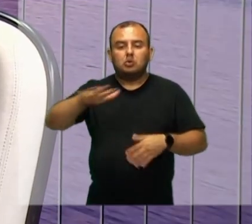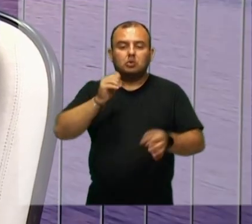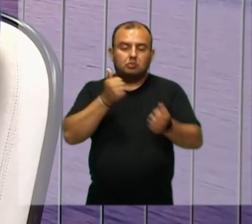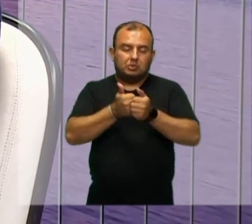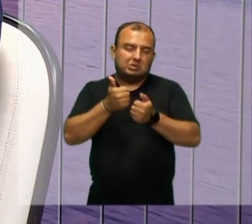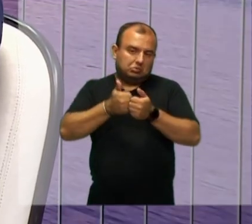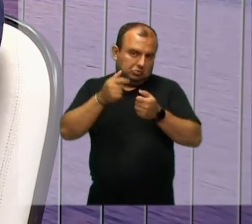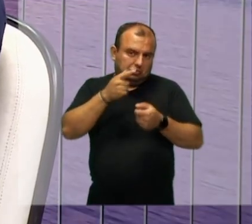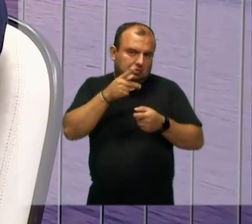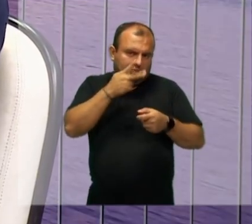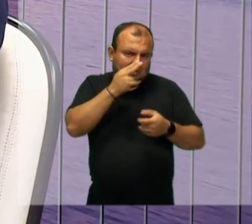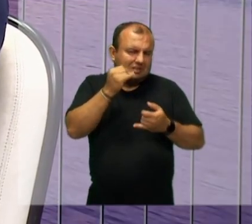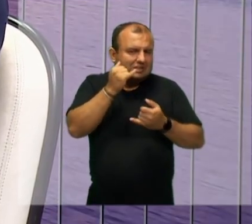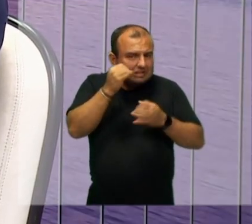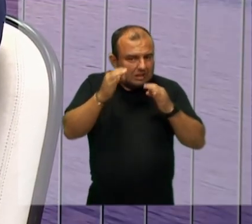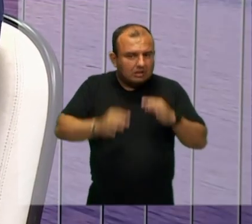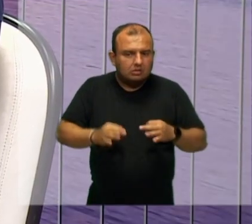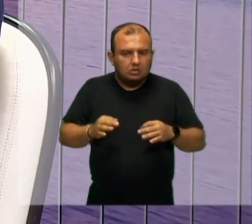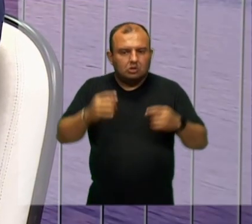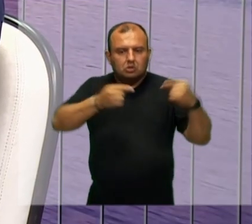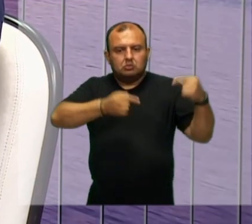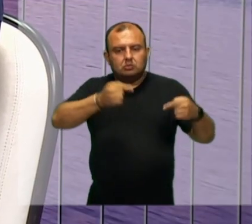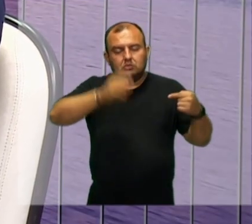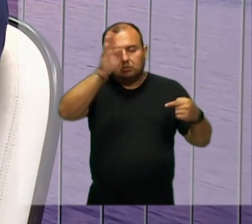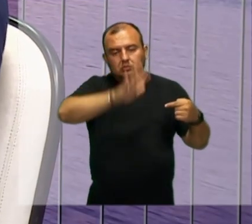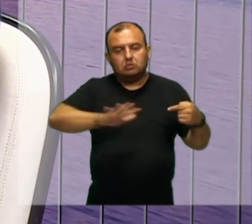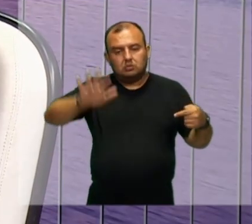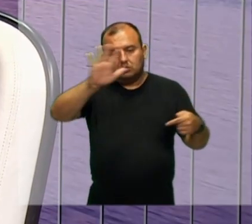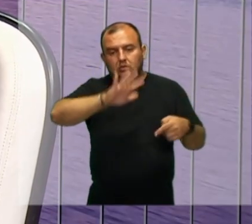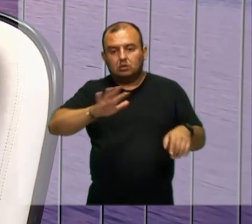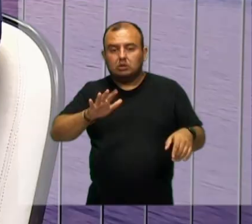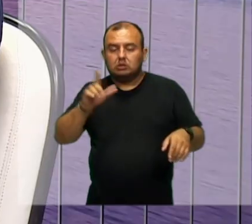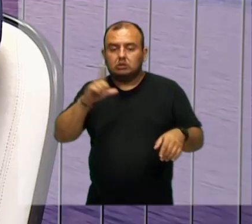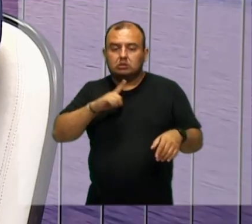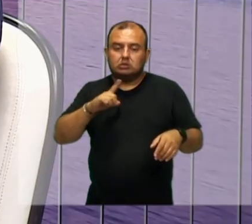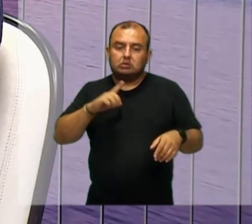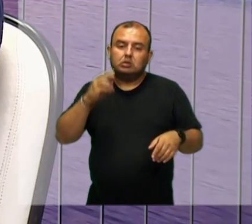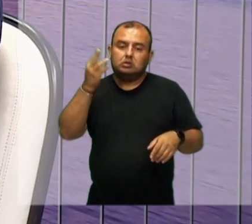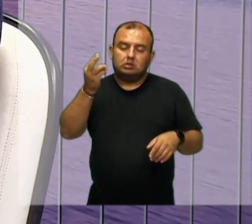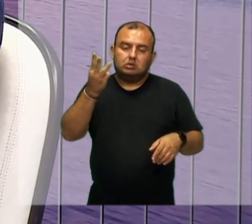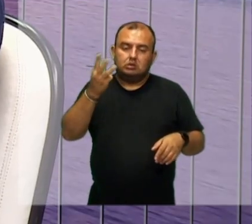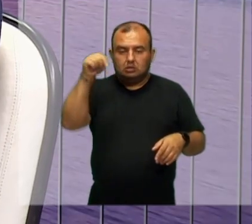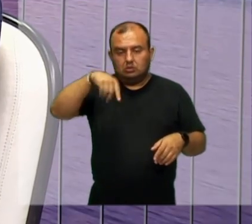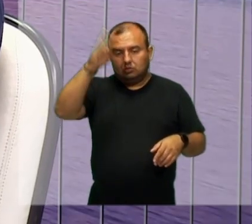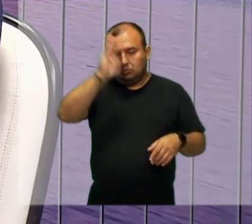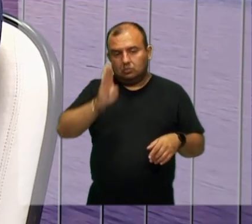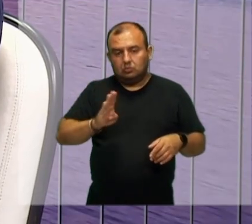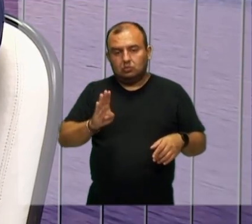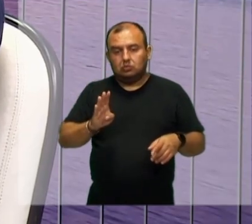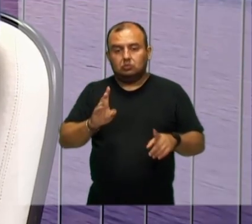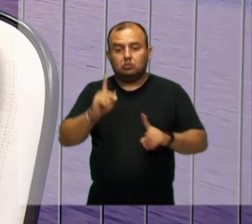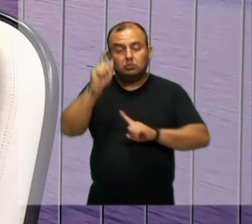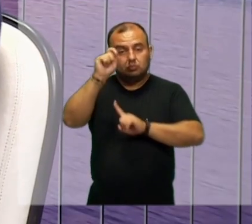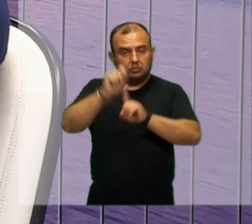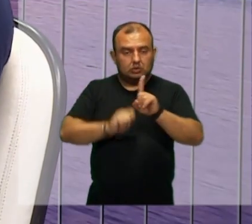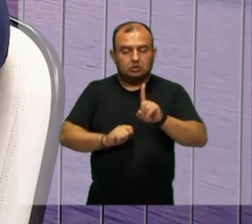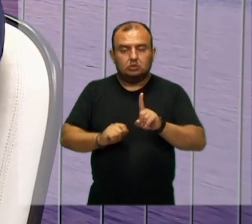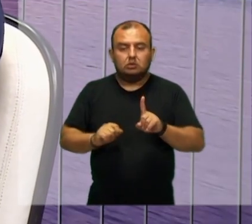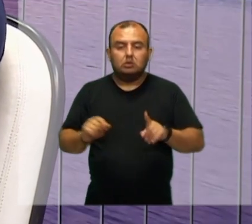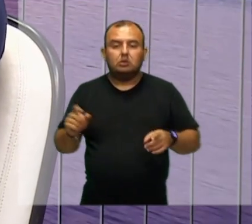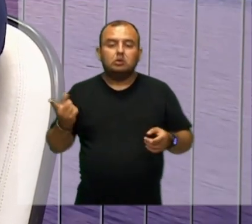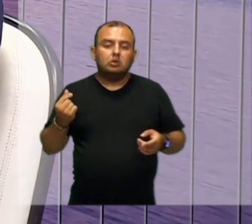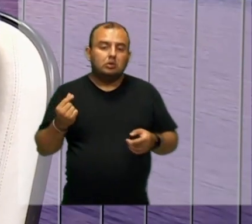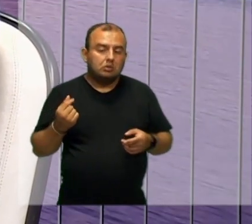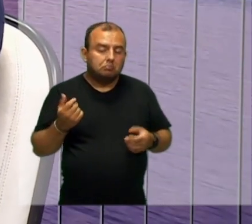do ideal, e ir para competições nacionais, que geralmente a gente tem 3 aqui no Brasil, na média mensal. O que é esse